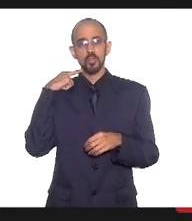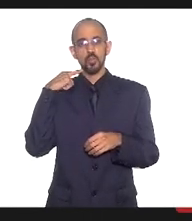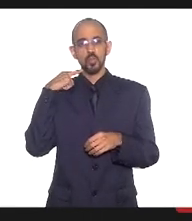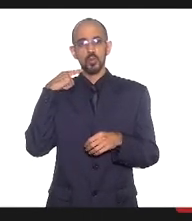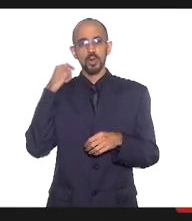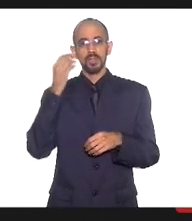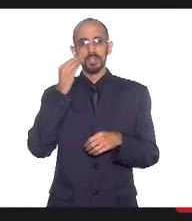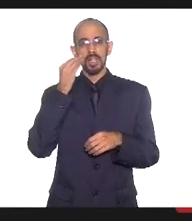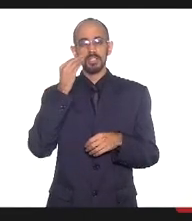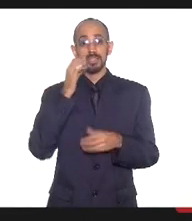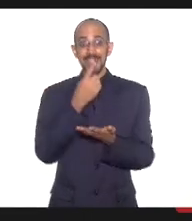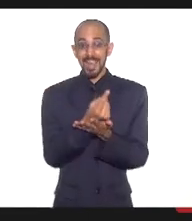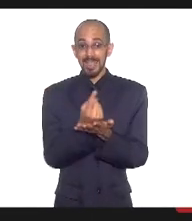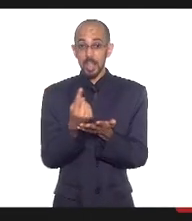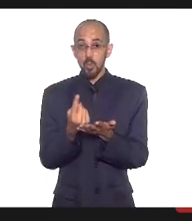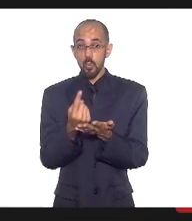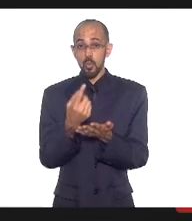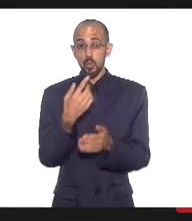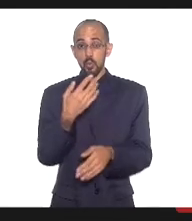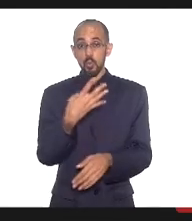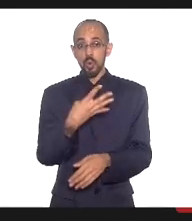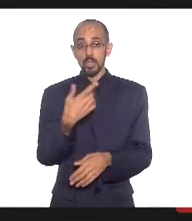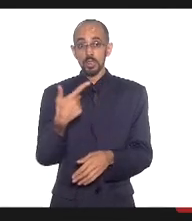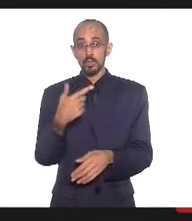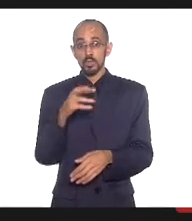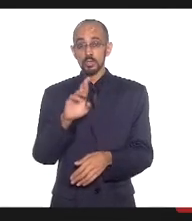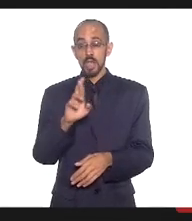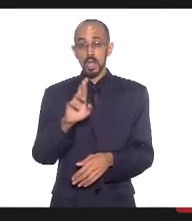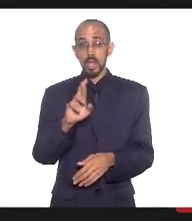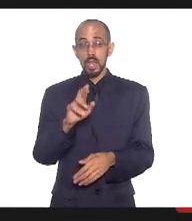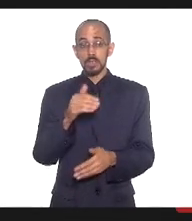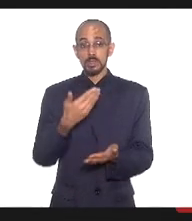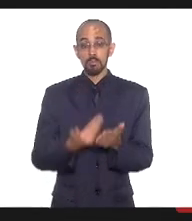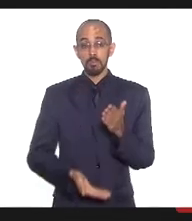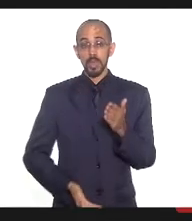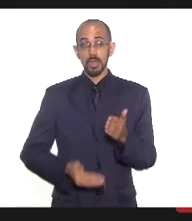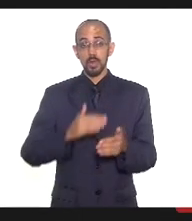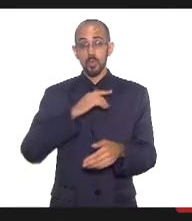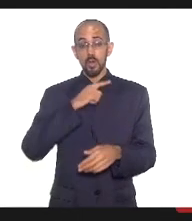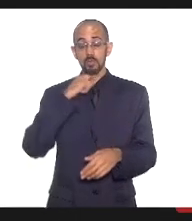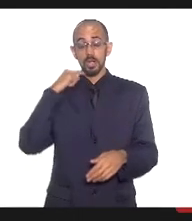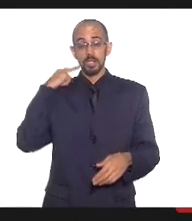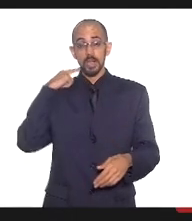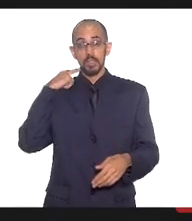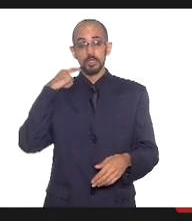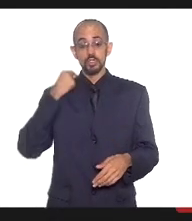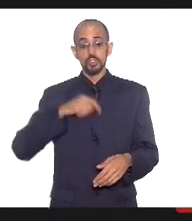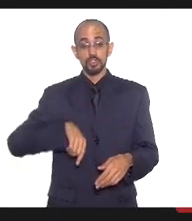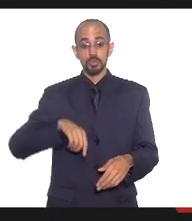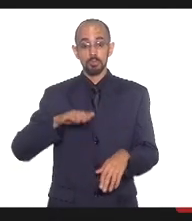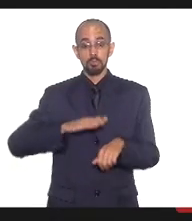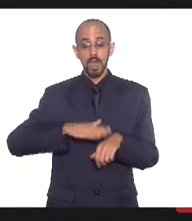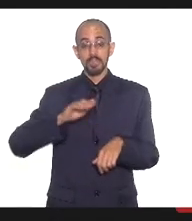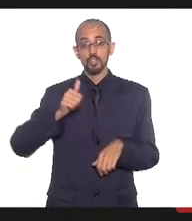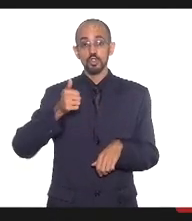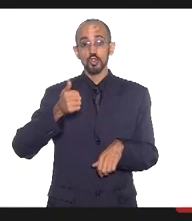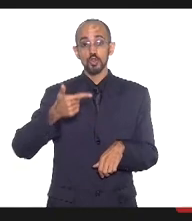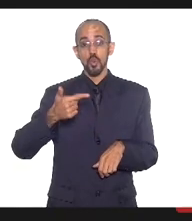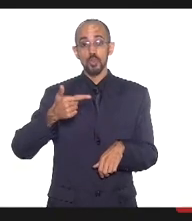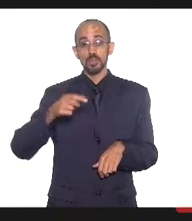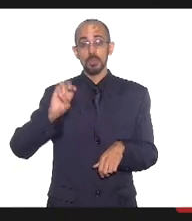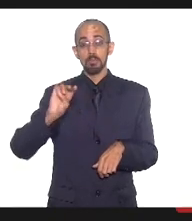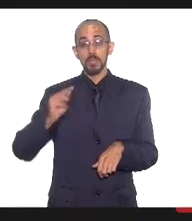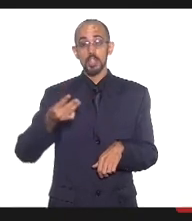42 reais bem esses testes perderão a validade para o mais de dois milhões de peste mais